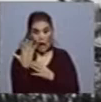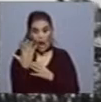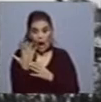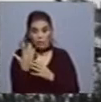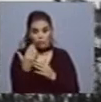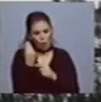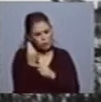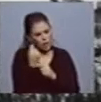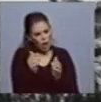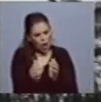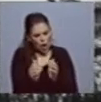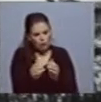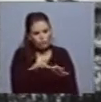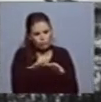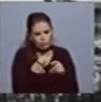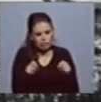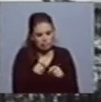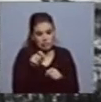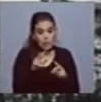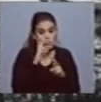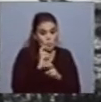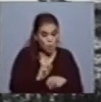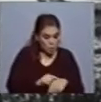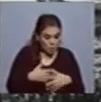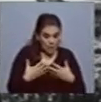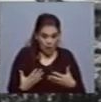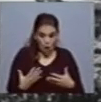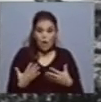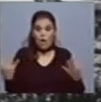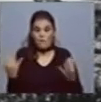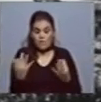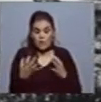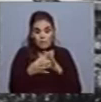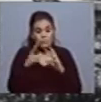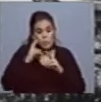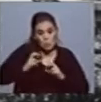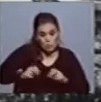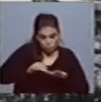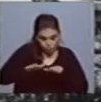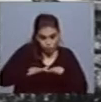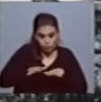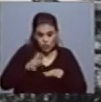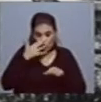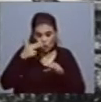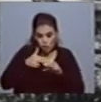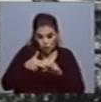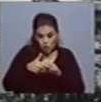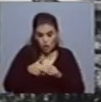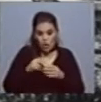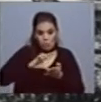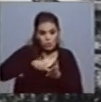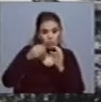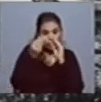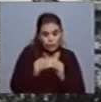que, olha, a pesquisa atualmente feita nesta pesquisa sísmica das petrolíferas requer-se projetos de 100